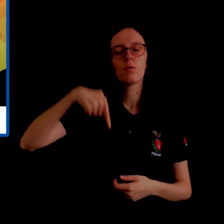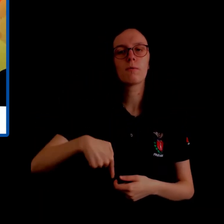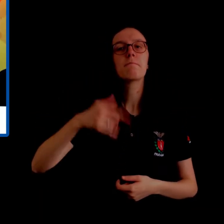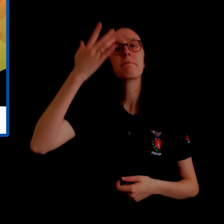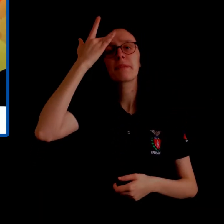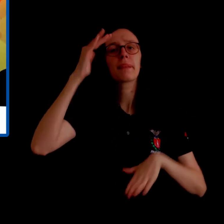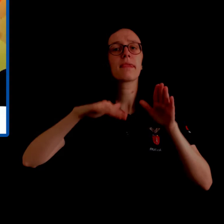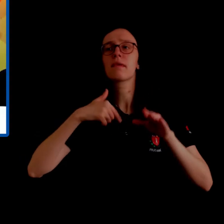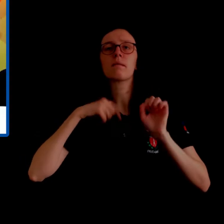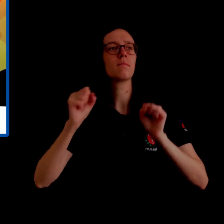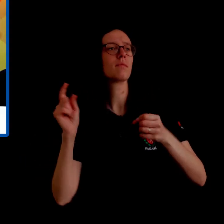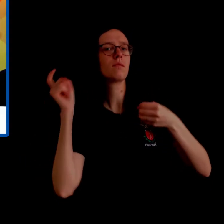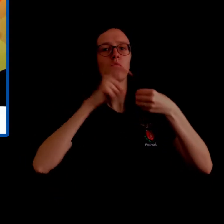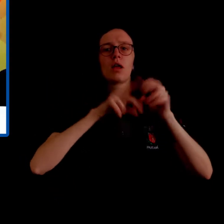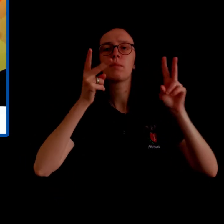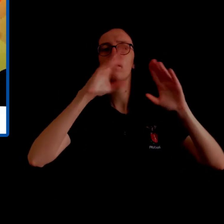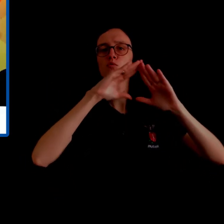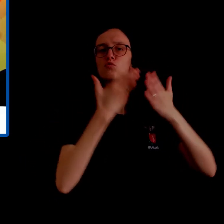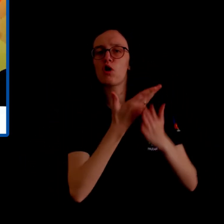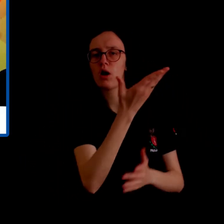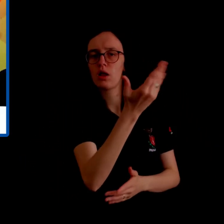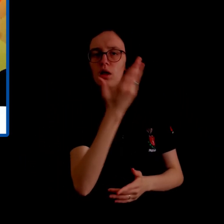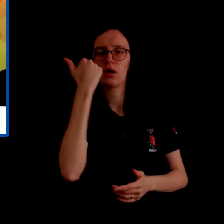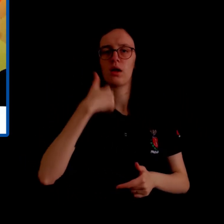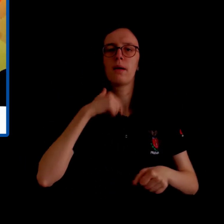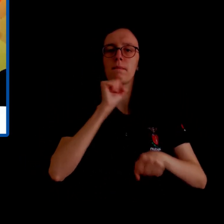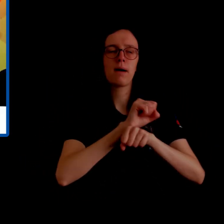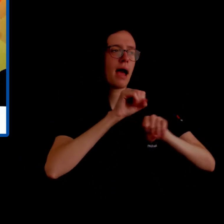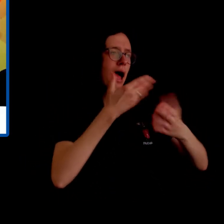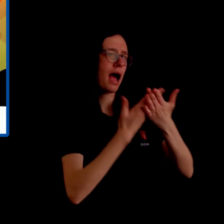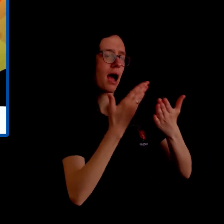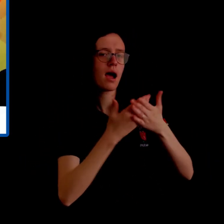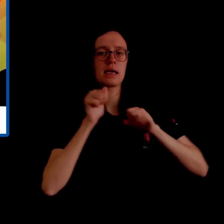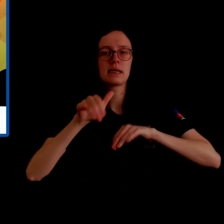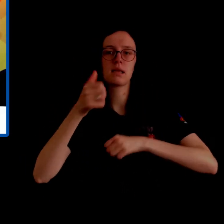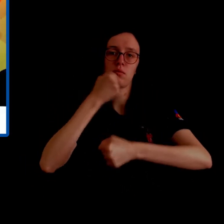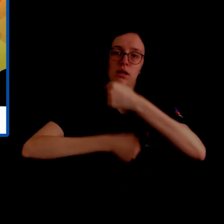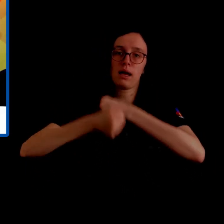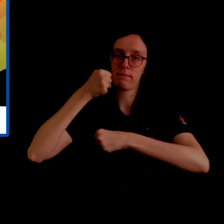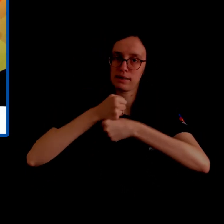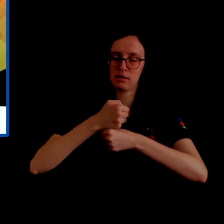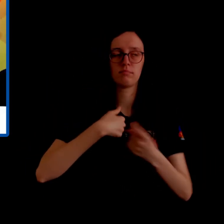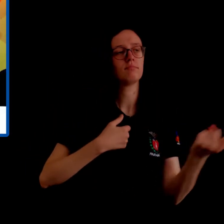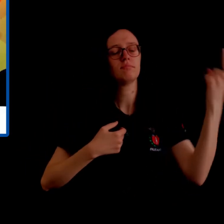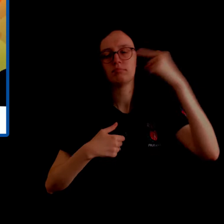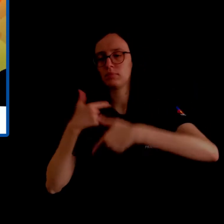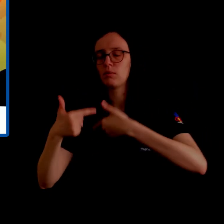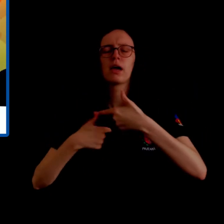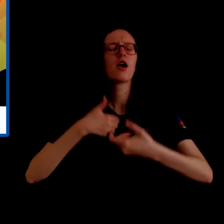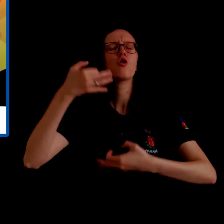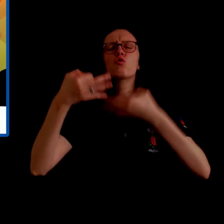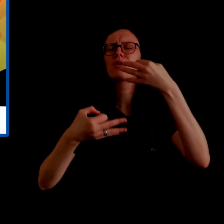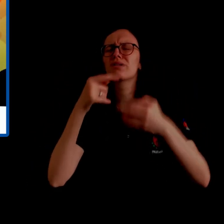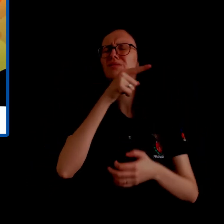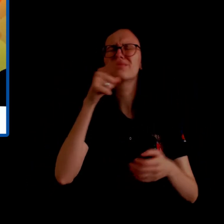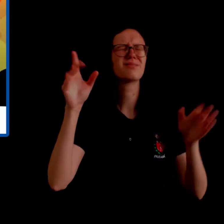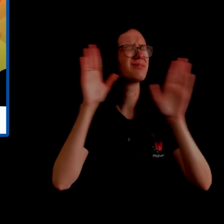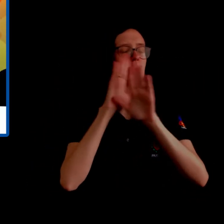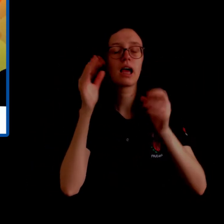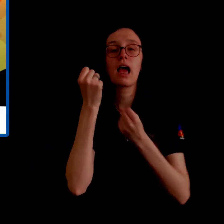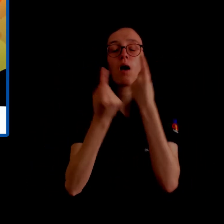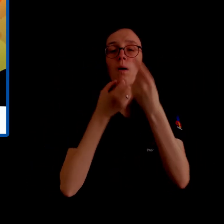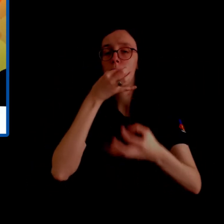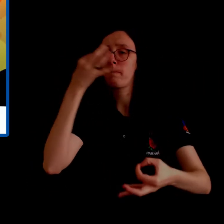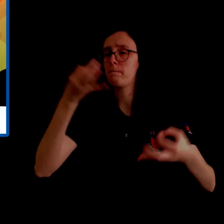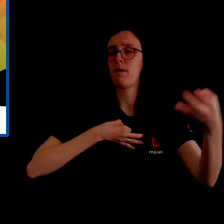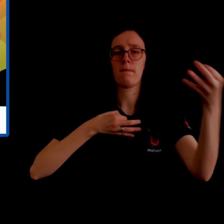eu volto para a mesma escola onde eu parei de dar aula em setembro do ano passado, tá? Não estou julgando vocês. Eu recebi algumas